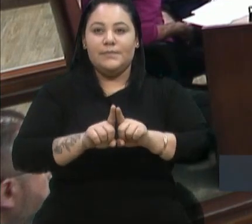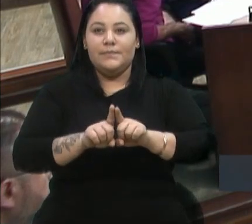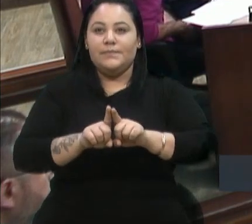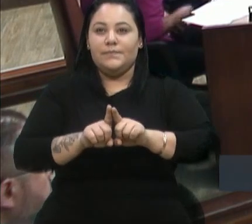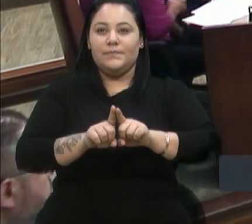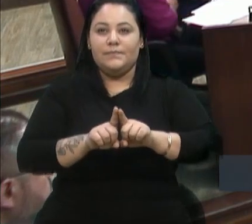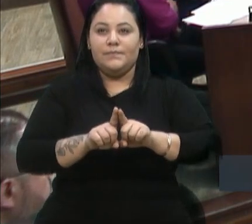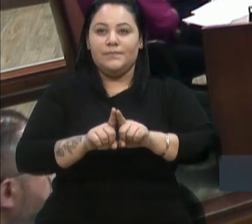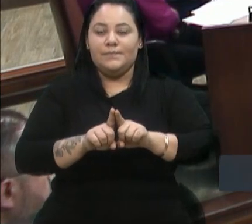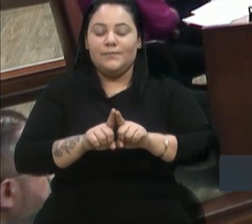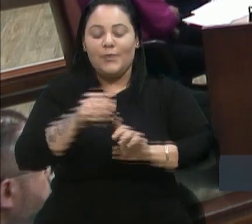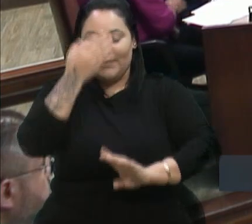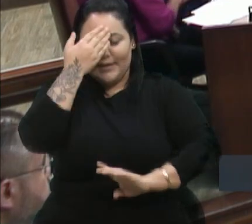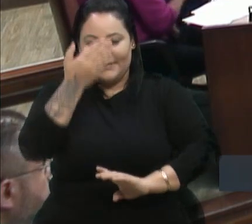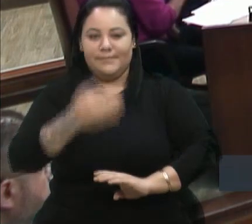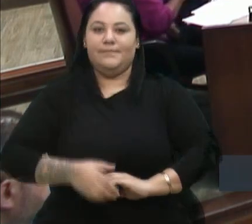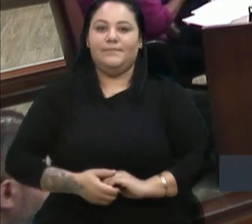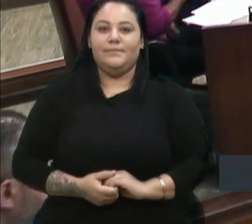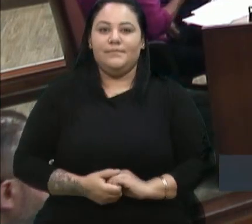Obrigado.